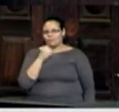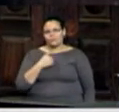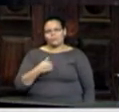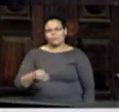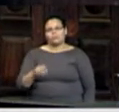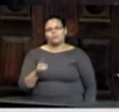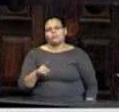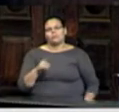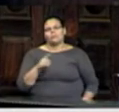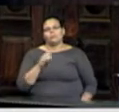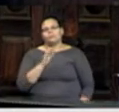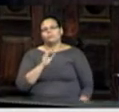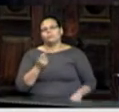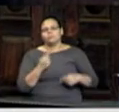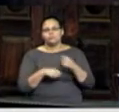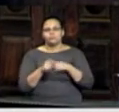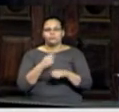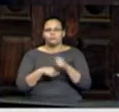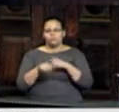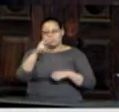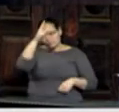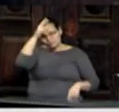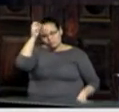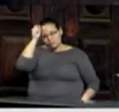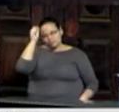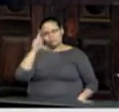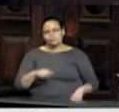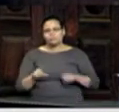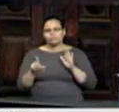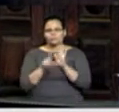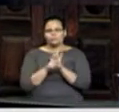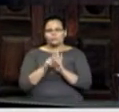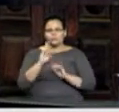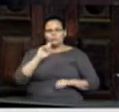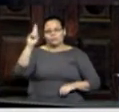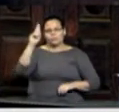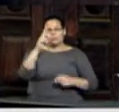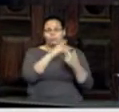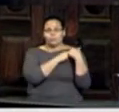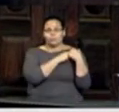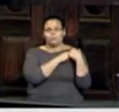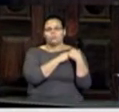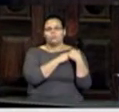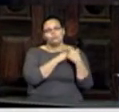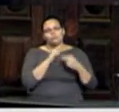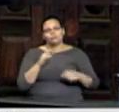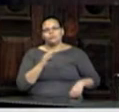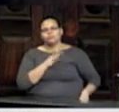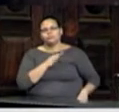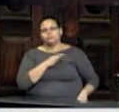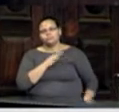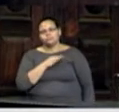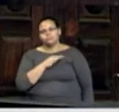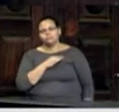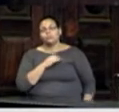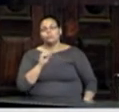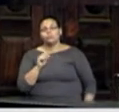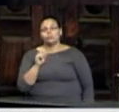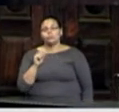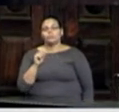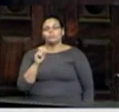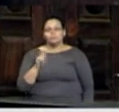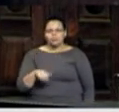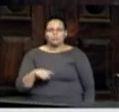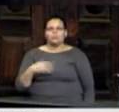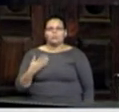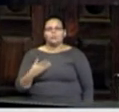trama administrativa, o prefeito estaria sob o manto da lei de responsabilidade fiscal, o que